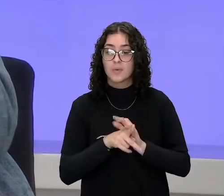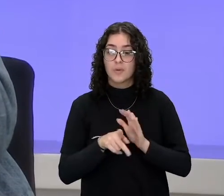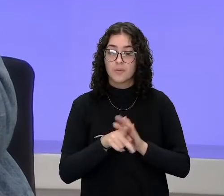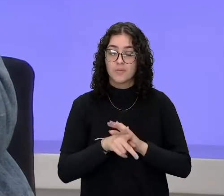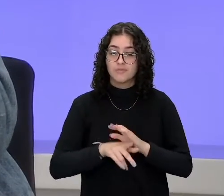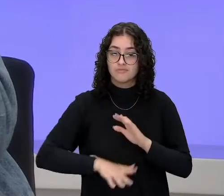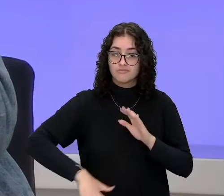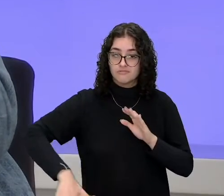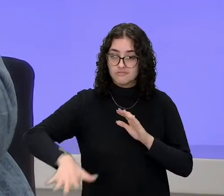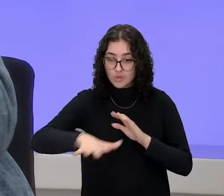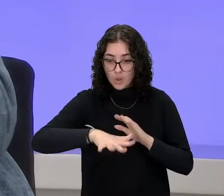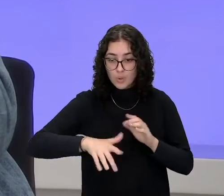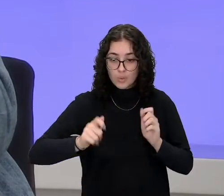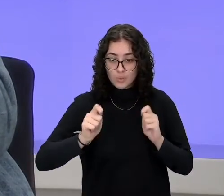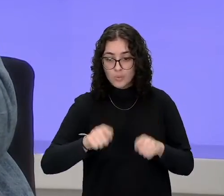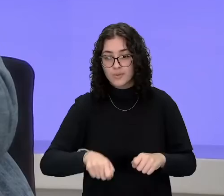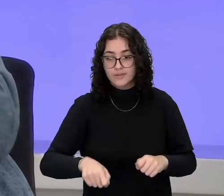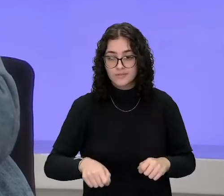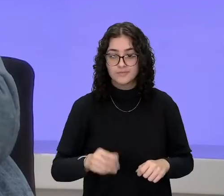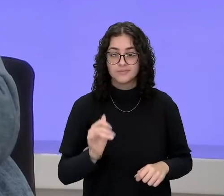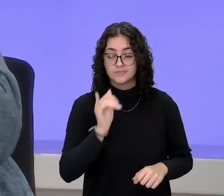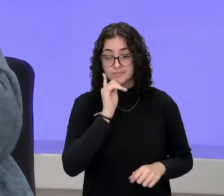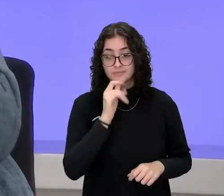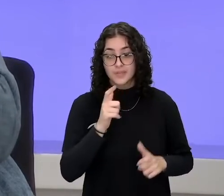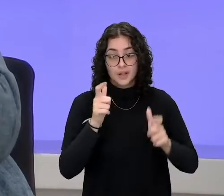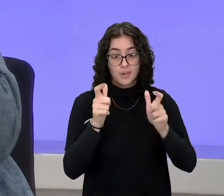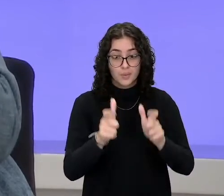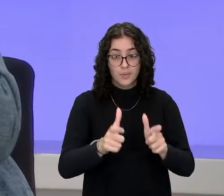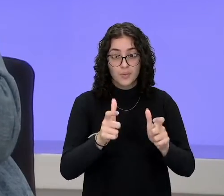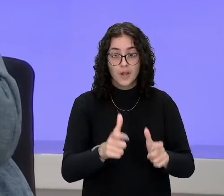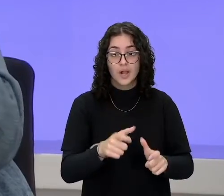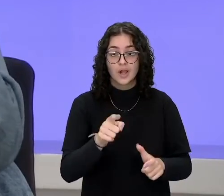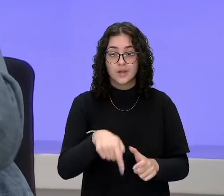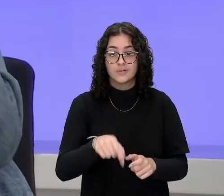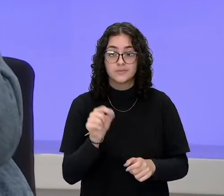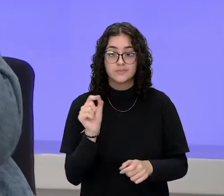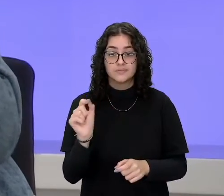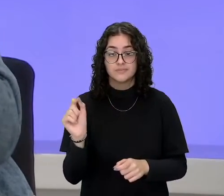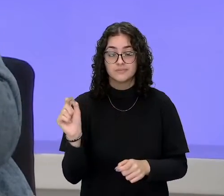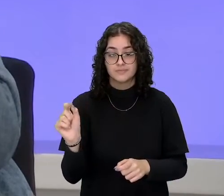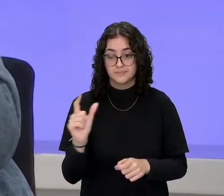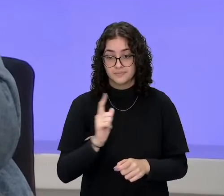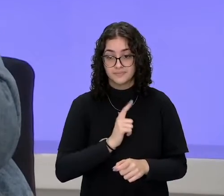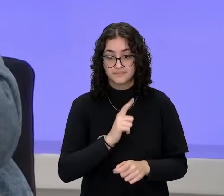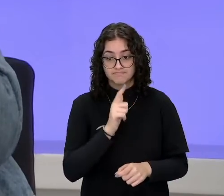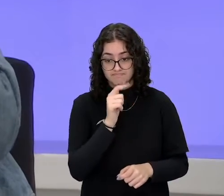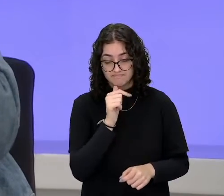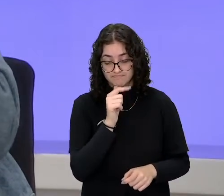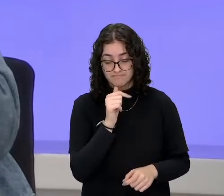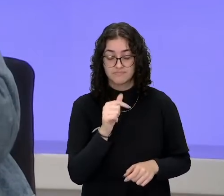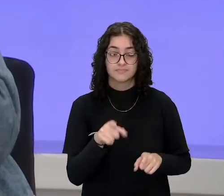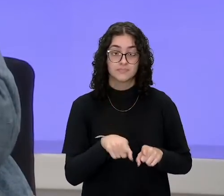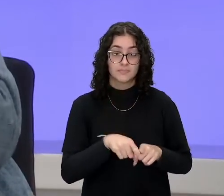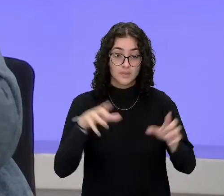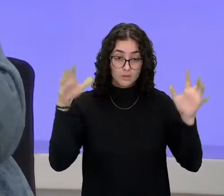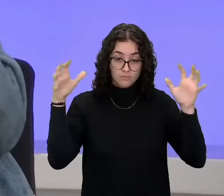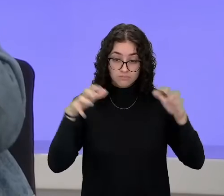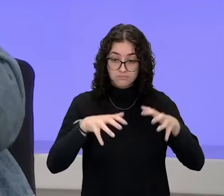consegue permear aí. Então, você vai ter uma região que é uma região que, além da umidade e das